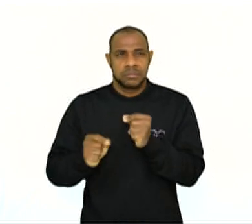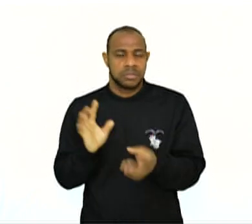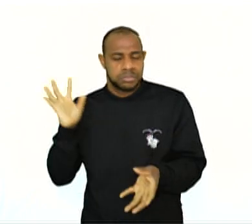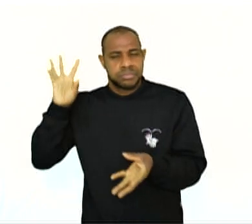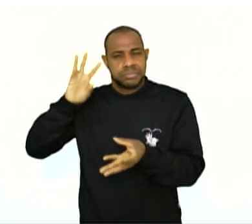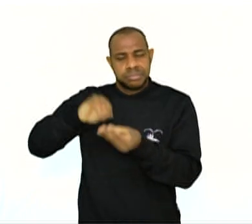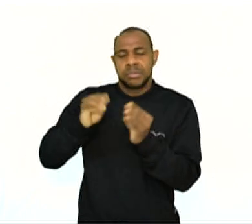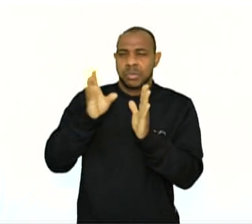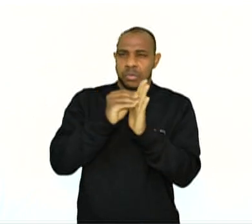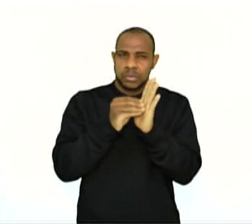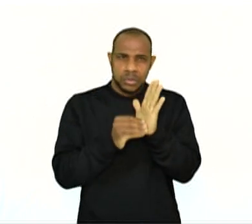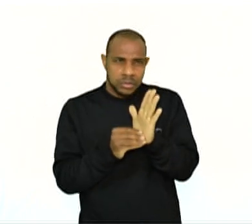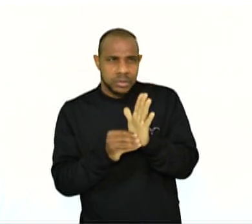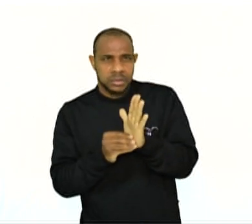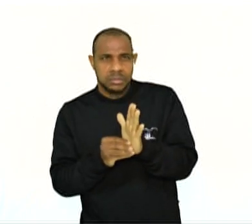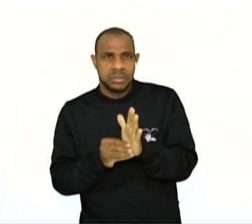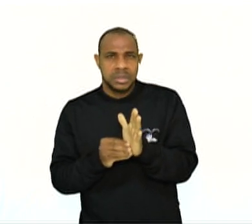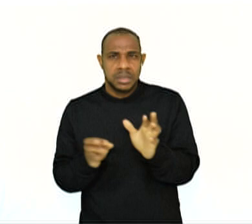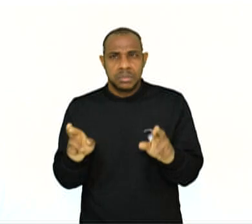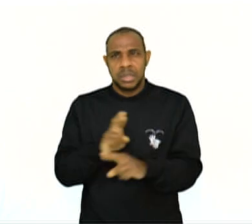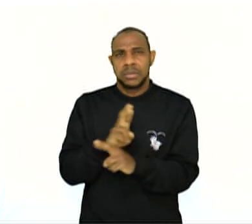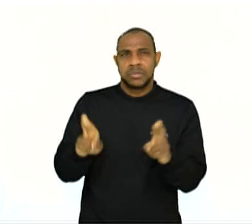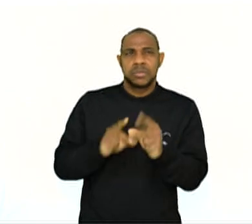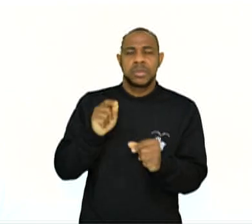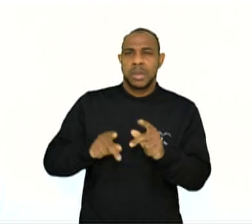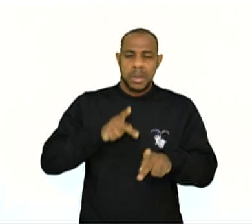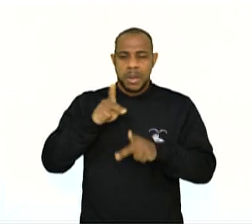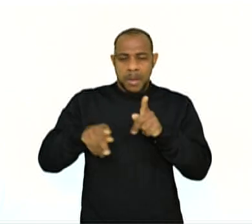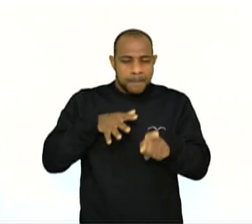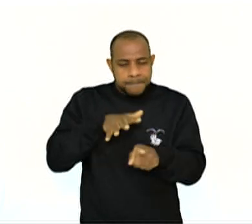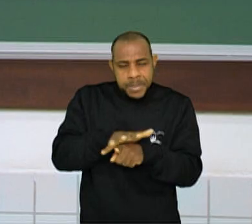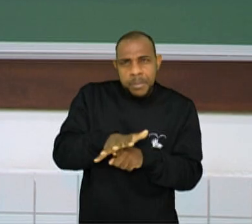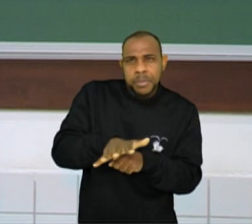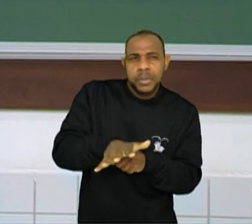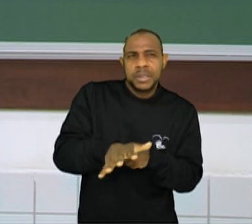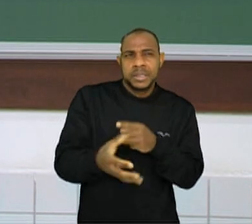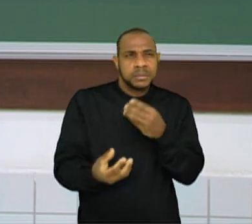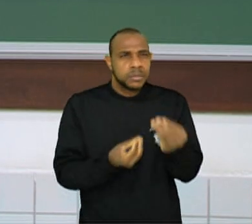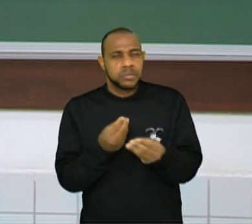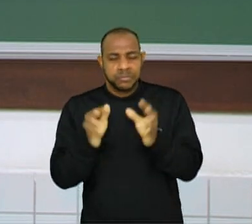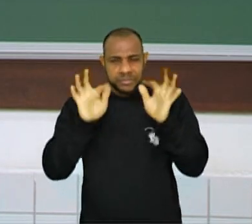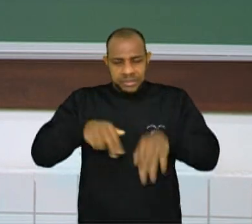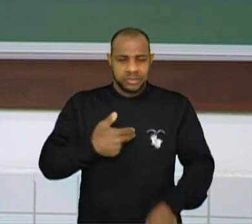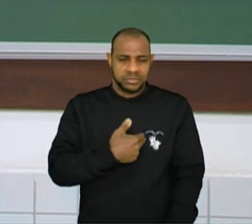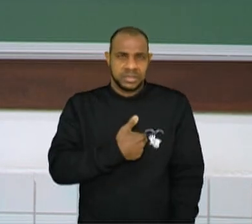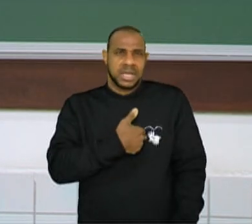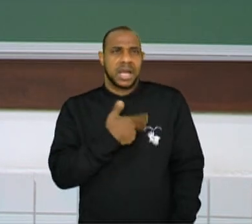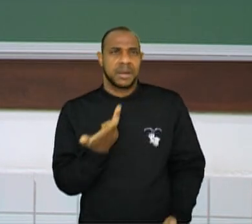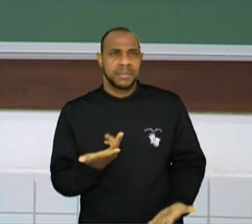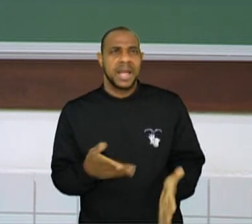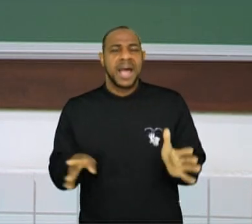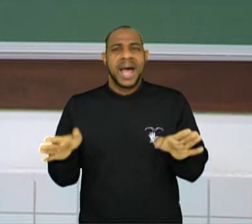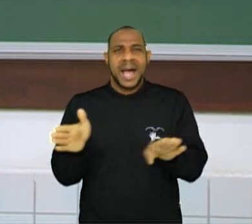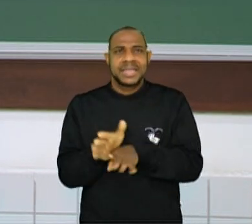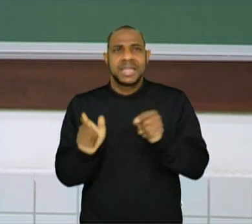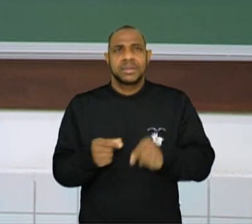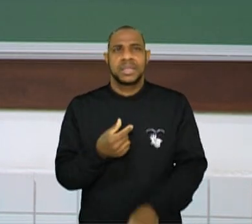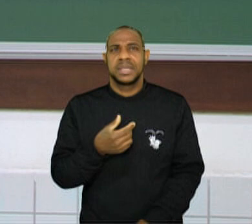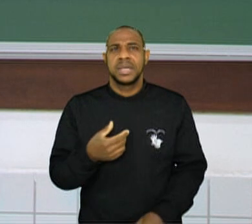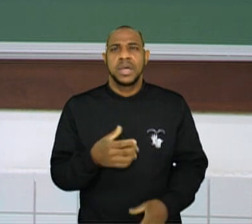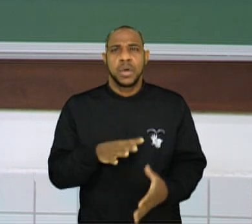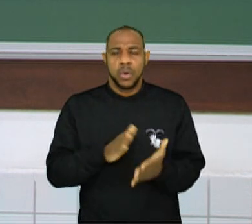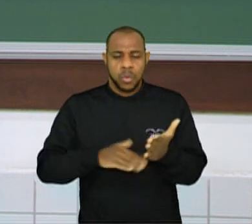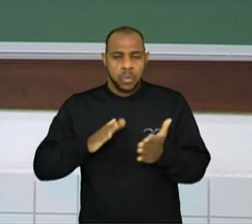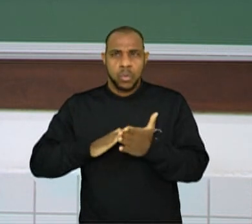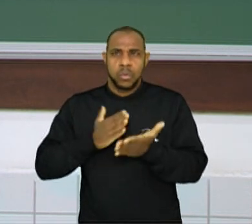retomar os conteúdos relativos ao populismo, desde o final do Vargas, em 46, até aqui o golpe de 64. E vamos